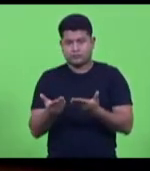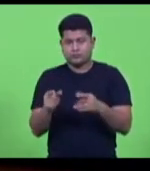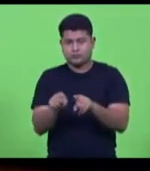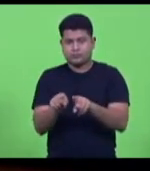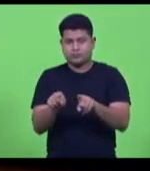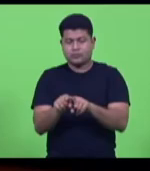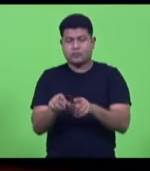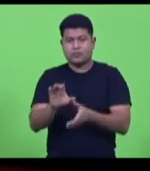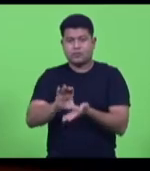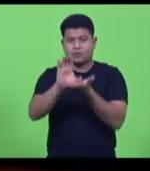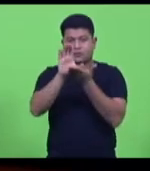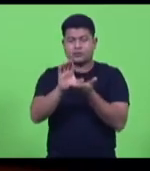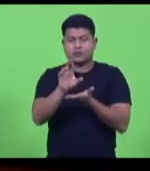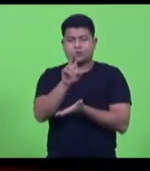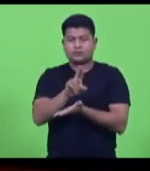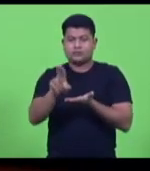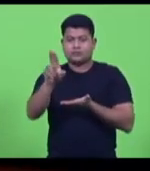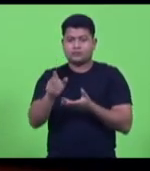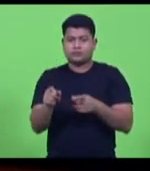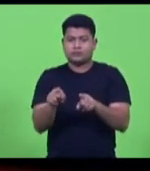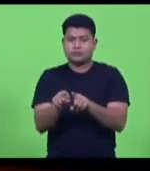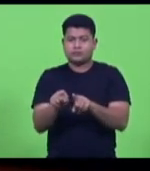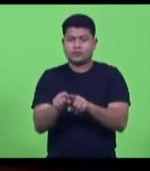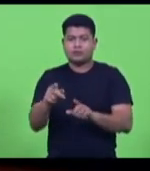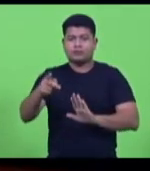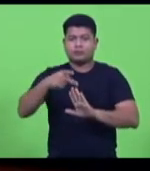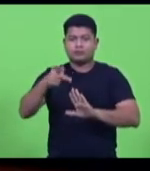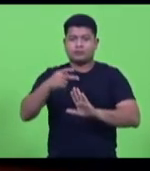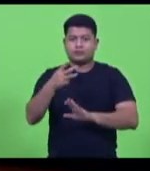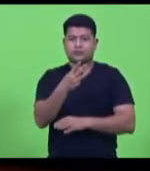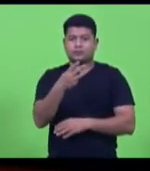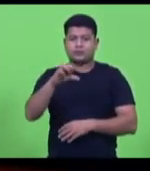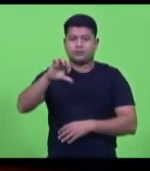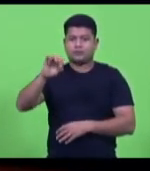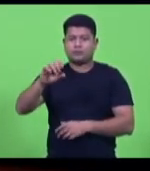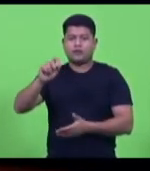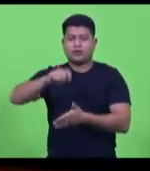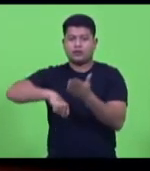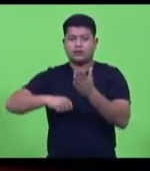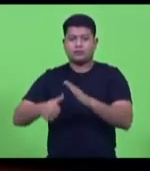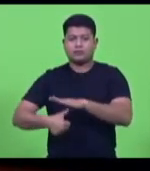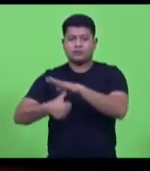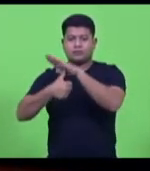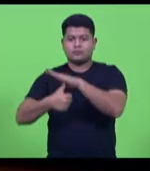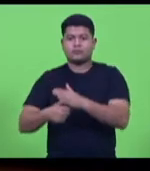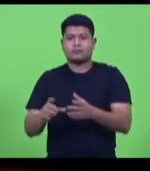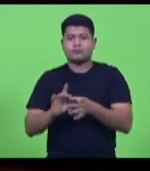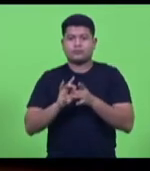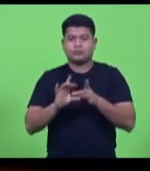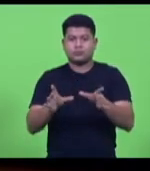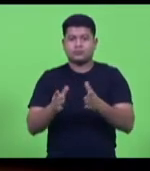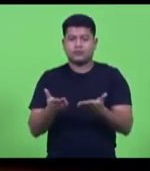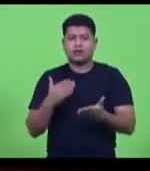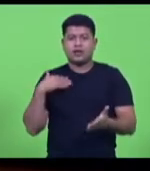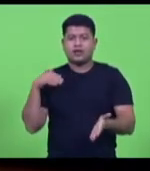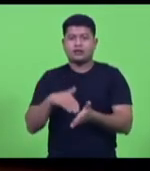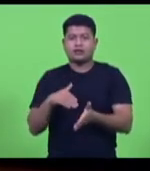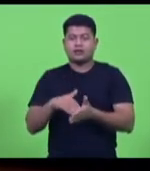portaria normativa 390, assinada pelo reitor e autorizada a prorrogação até 2 de